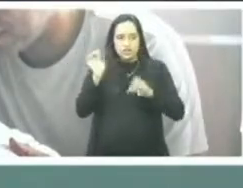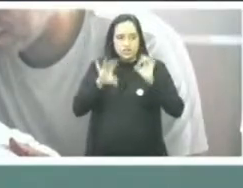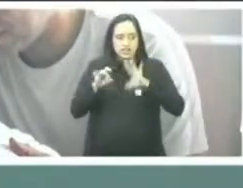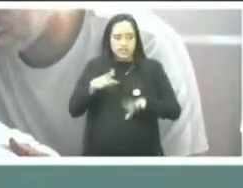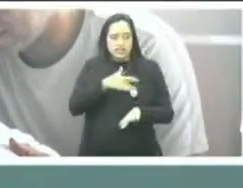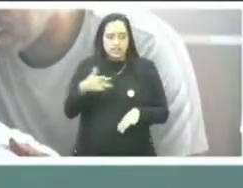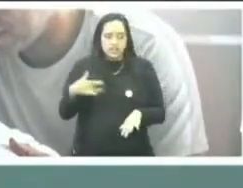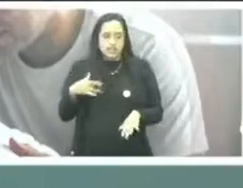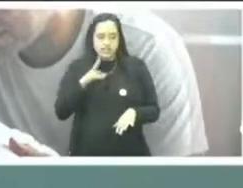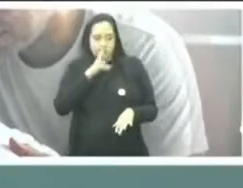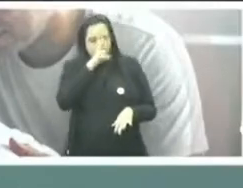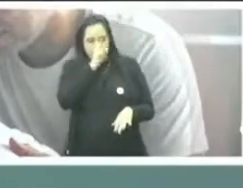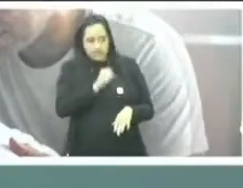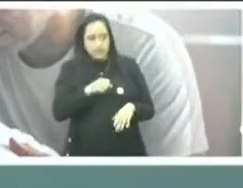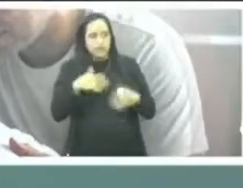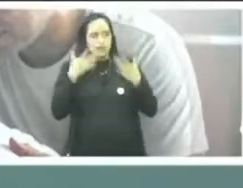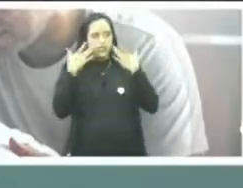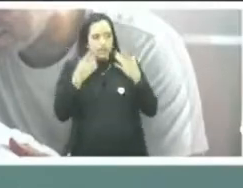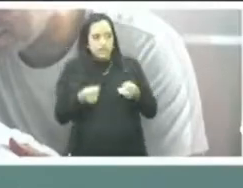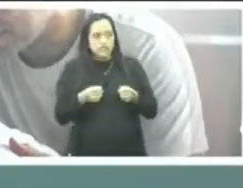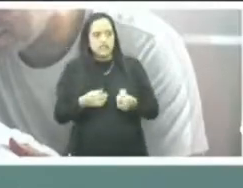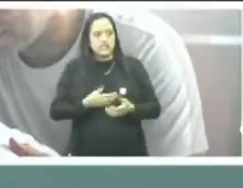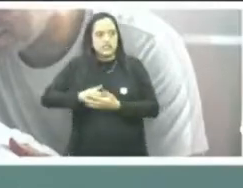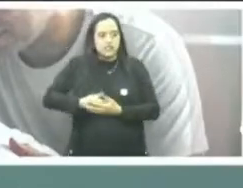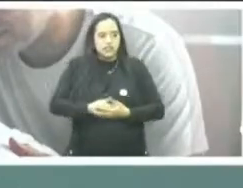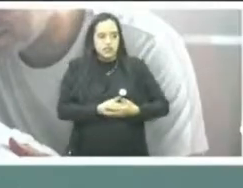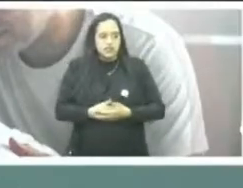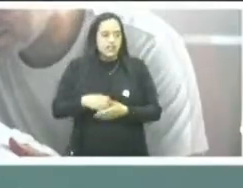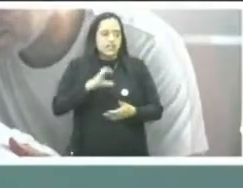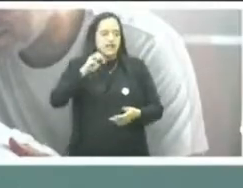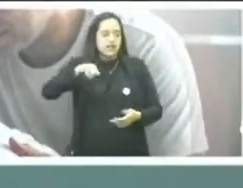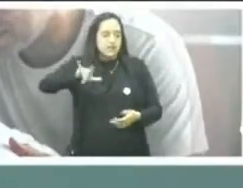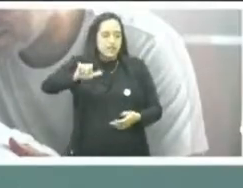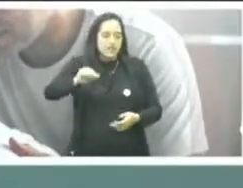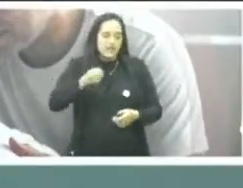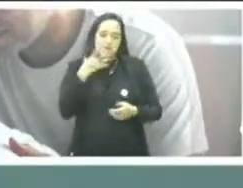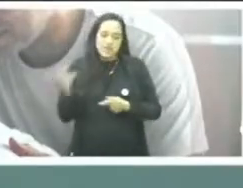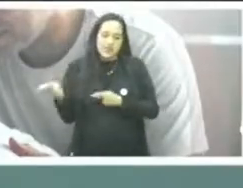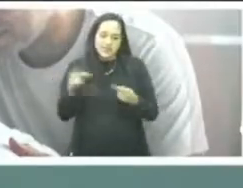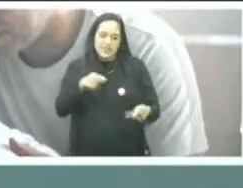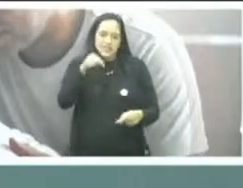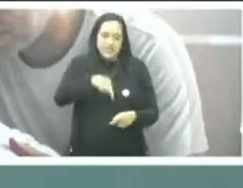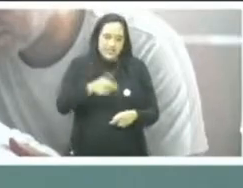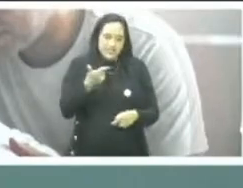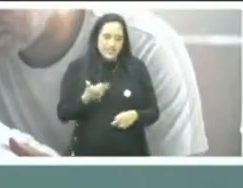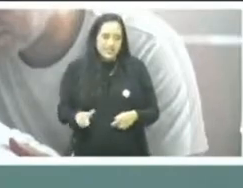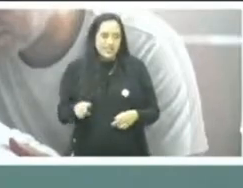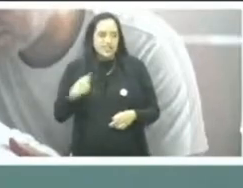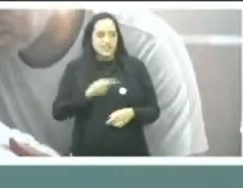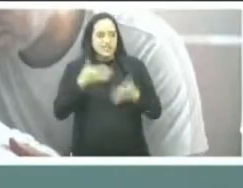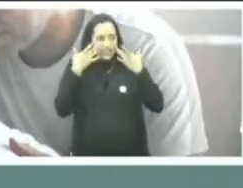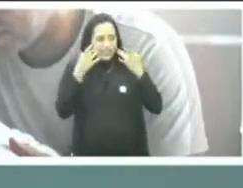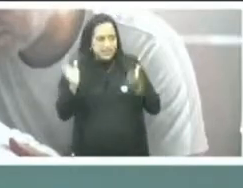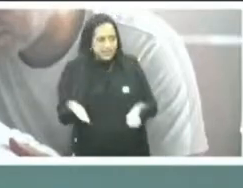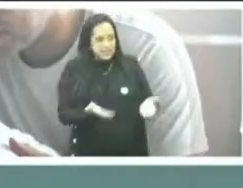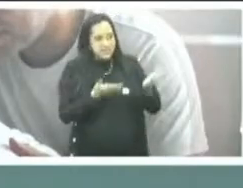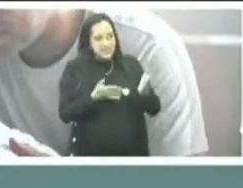fortalecimento da atenção neonatal. Camila Freire, seja bem-vinda novamente. Nossa atenção é sua.